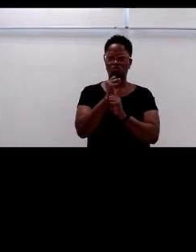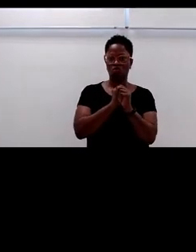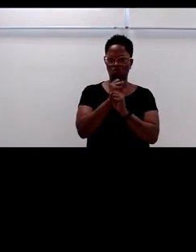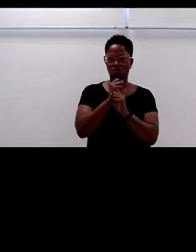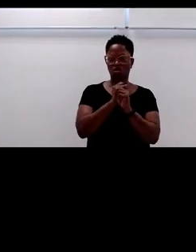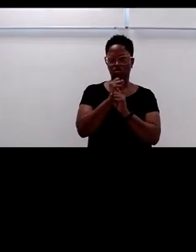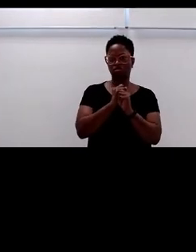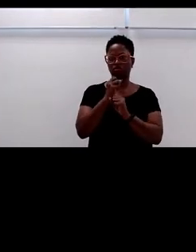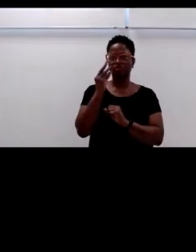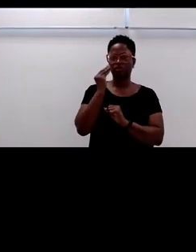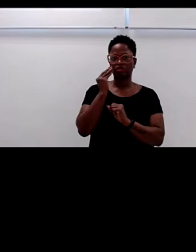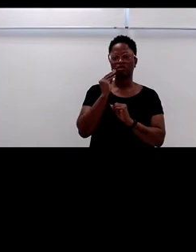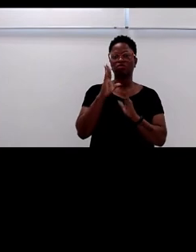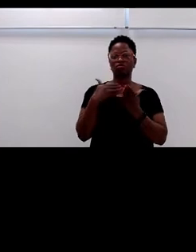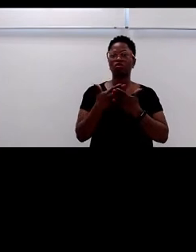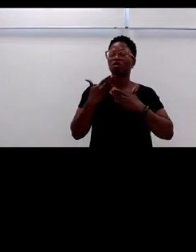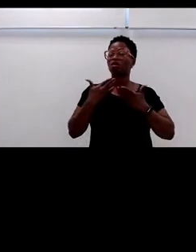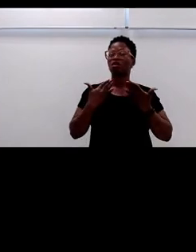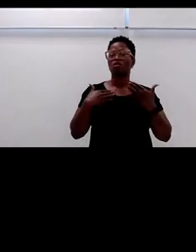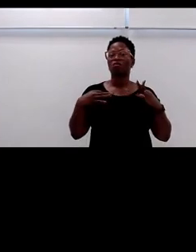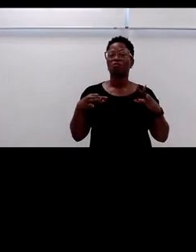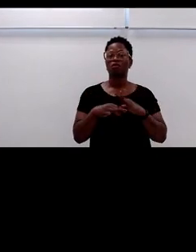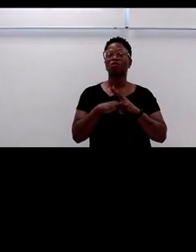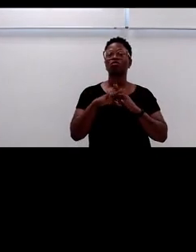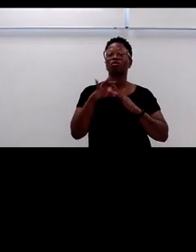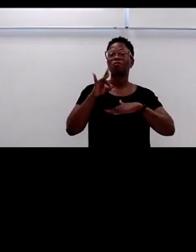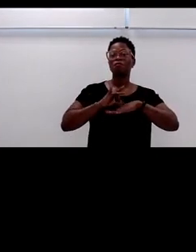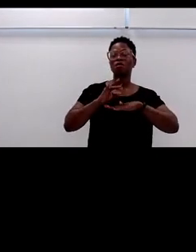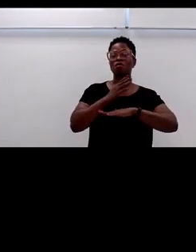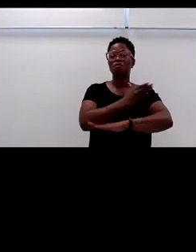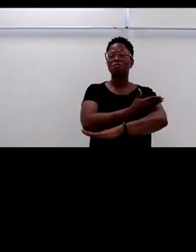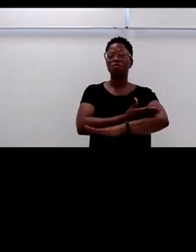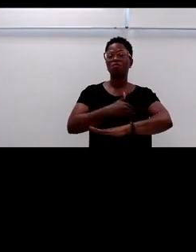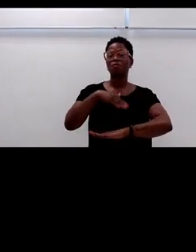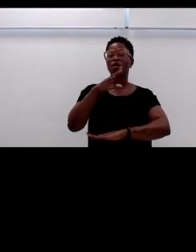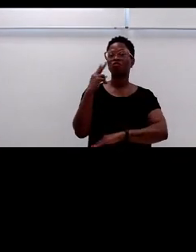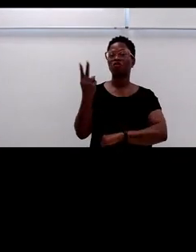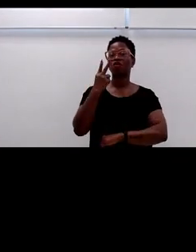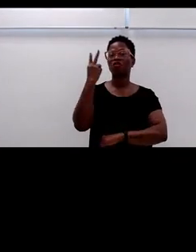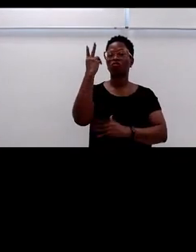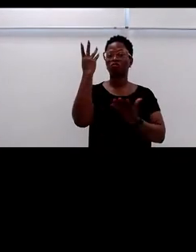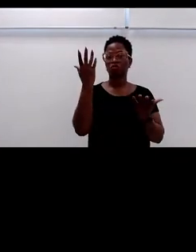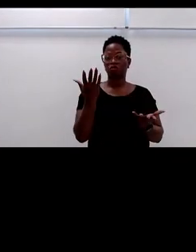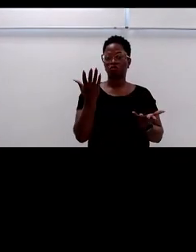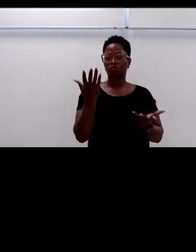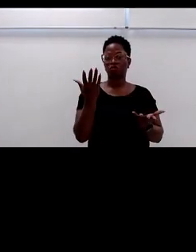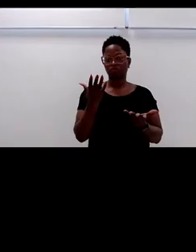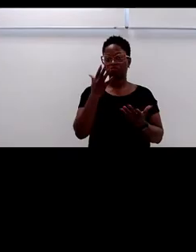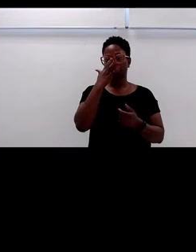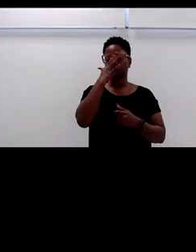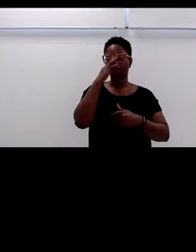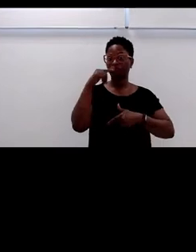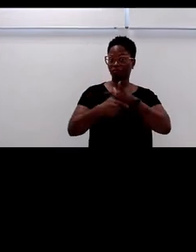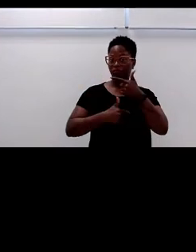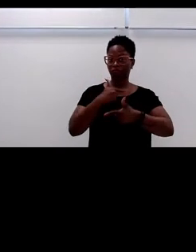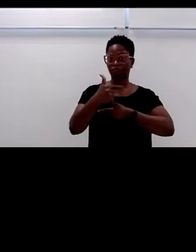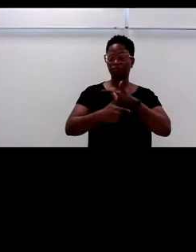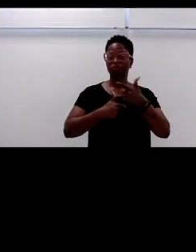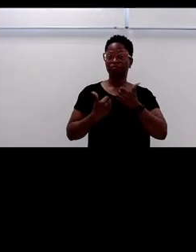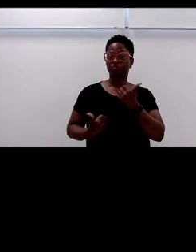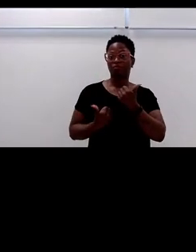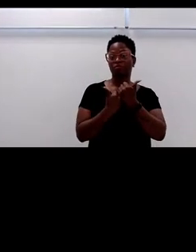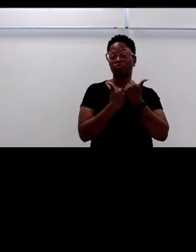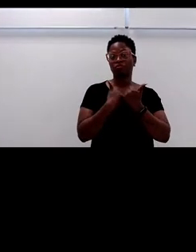Estudei praticamente é preto e branco, é muito mais valor do que cromaticidade. Trabalhar com grandes suportes é, acho